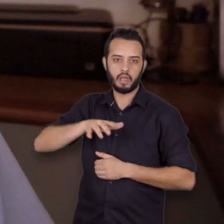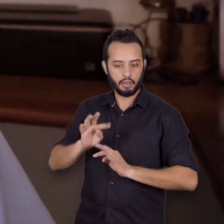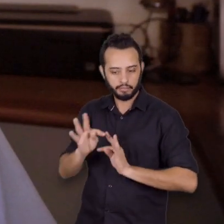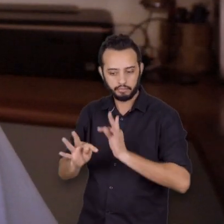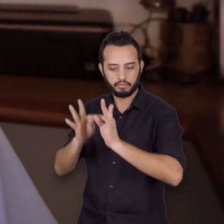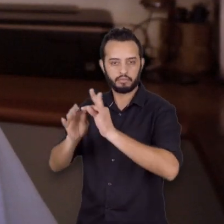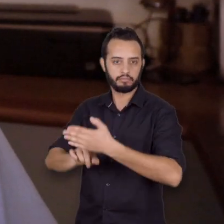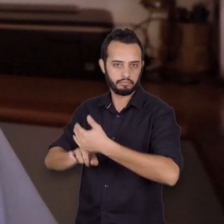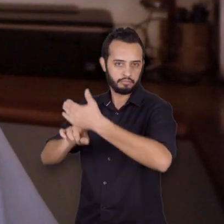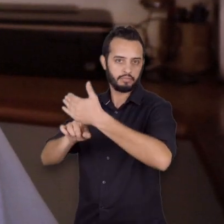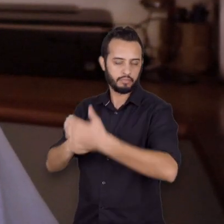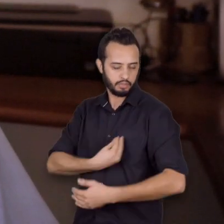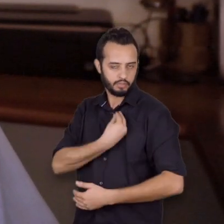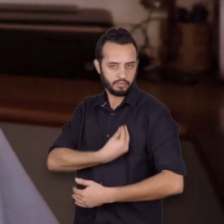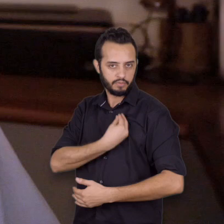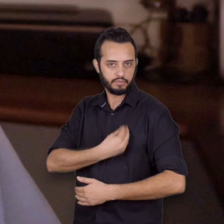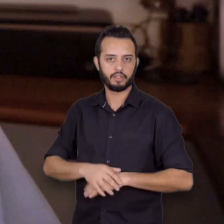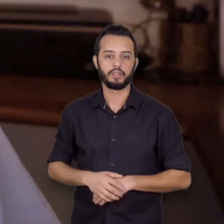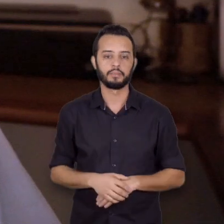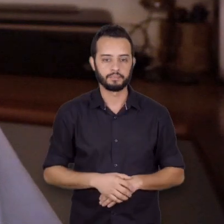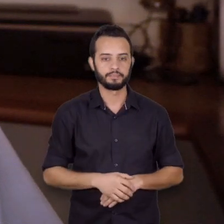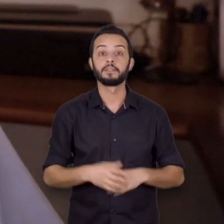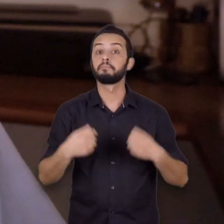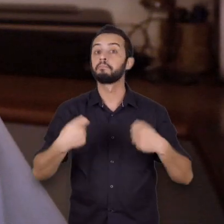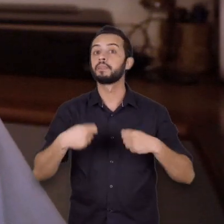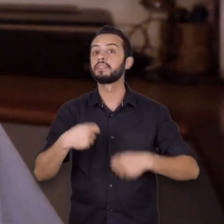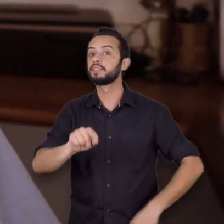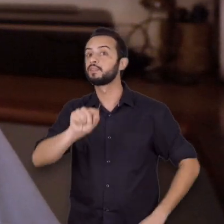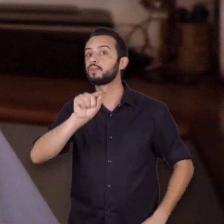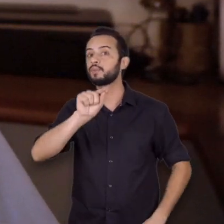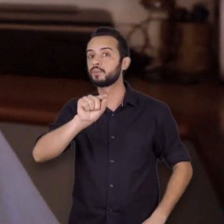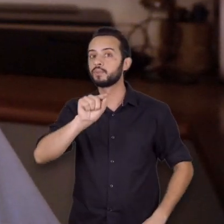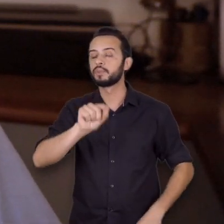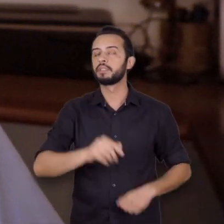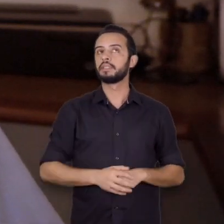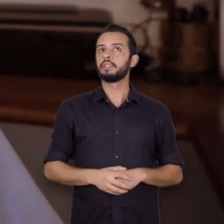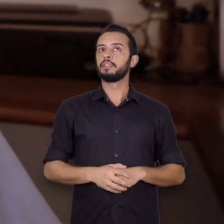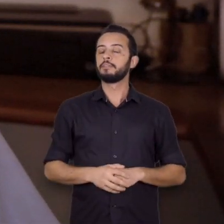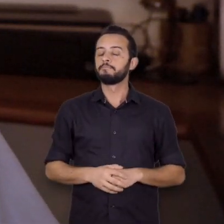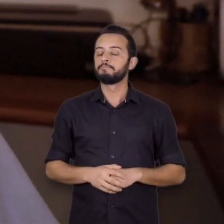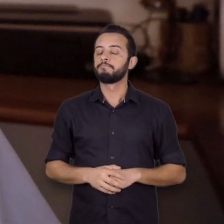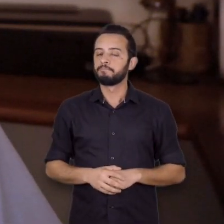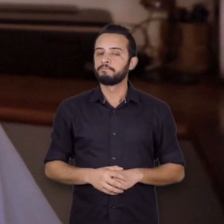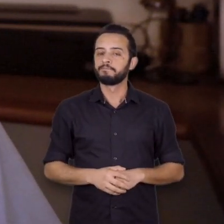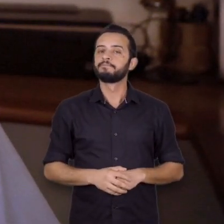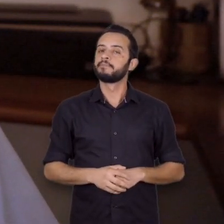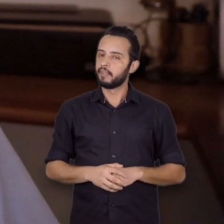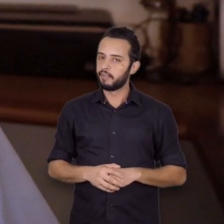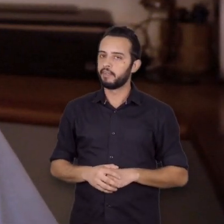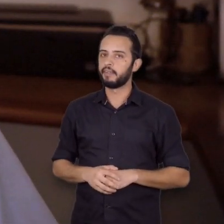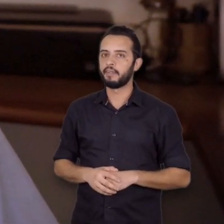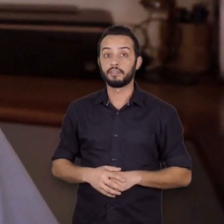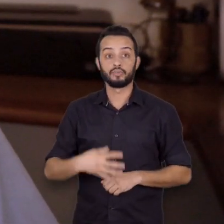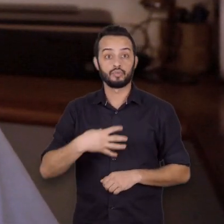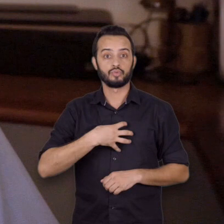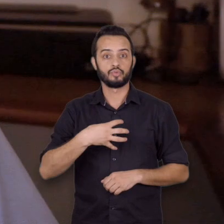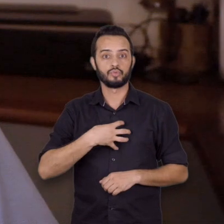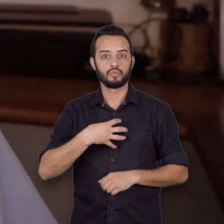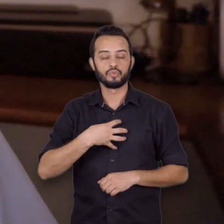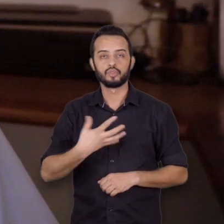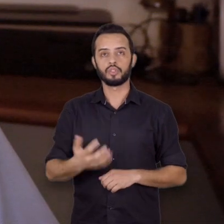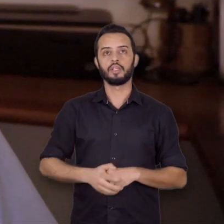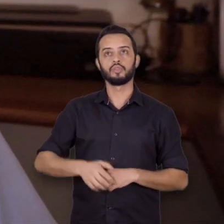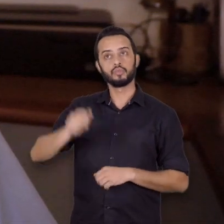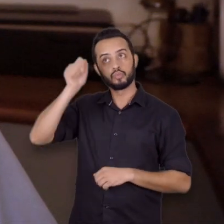digital. E isso vai precisar, isso exige, vamos dizer assim, uma mudança na postura